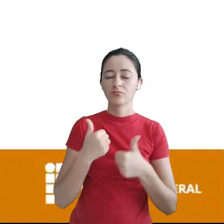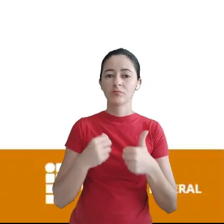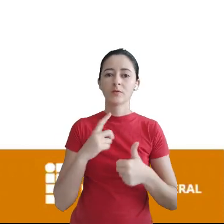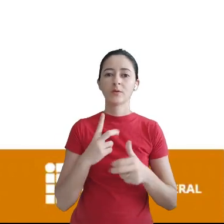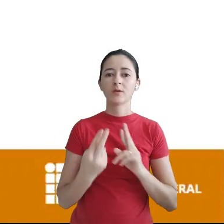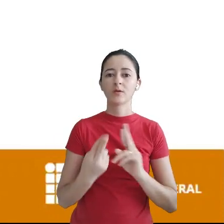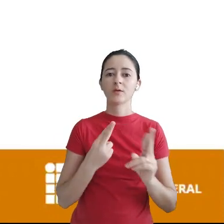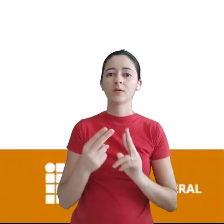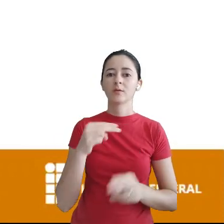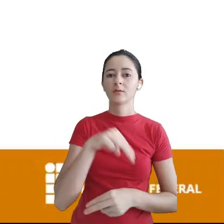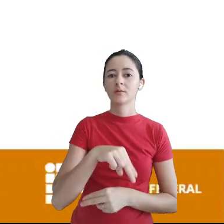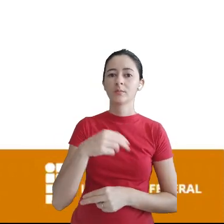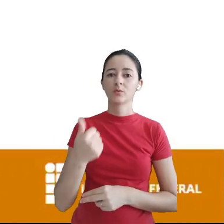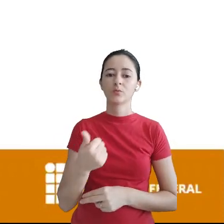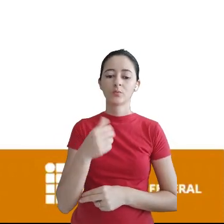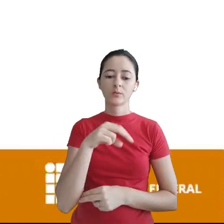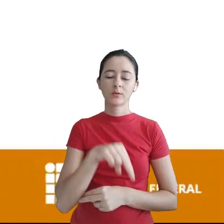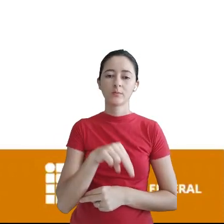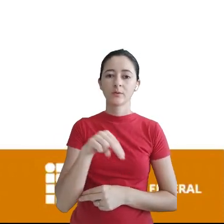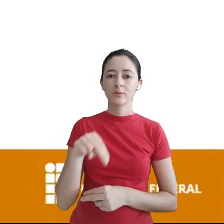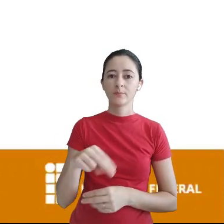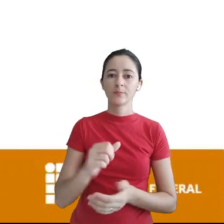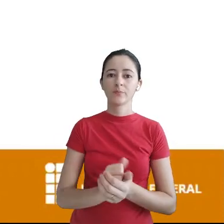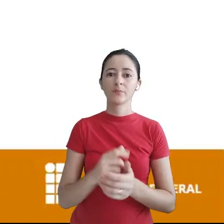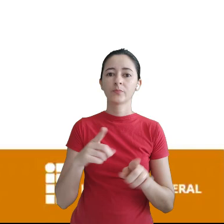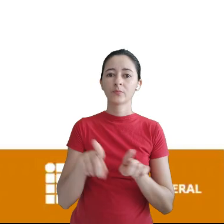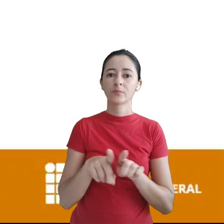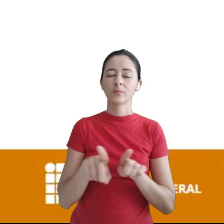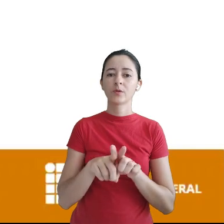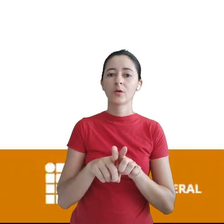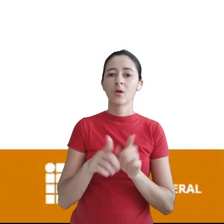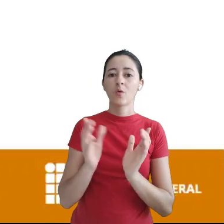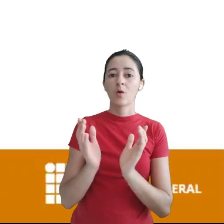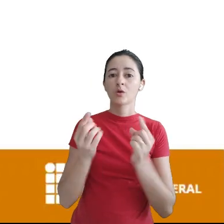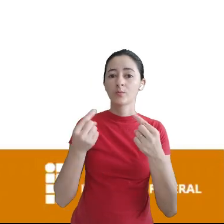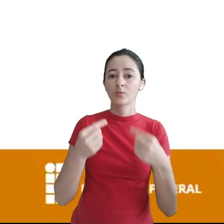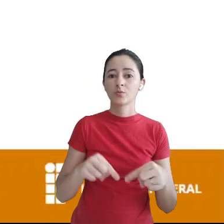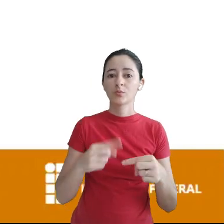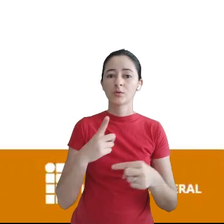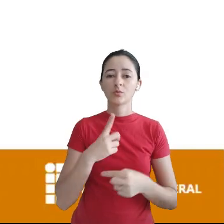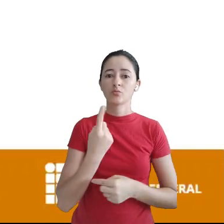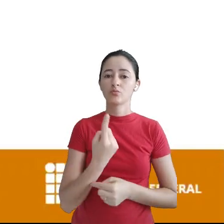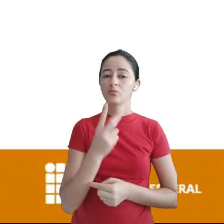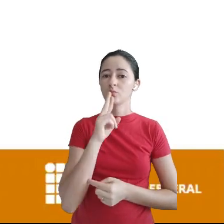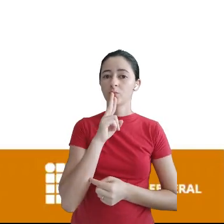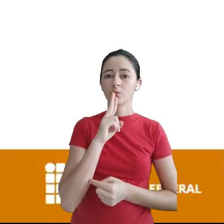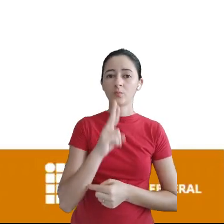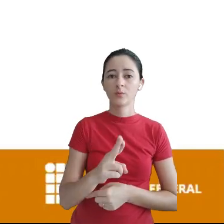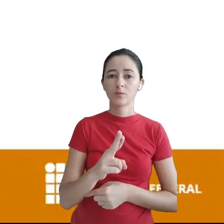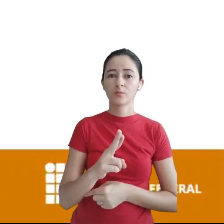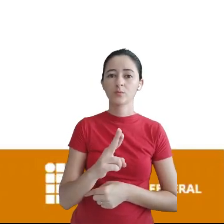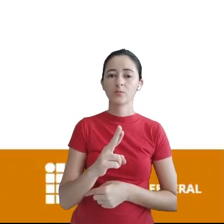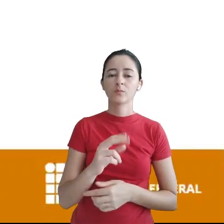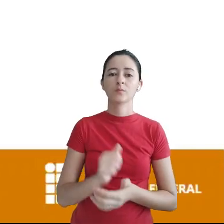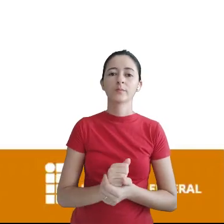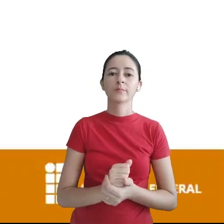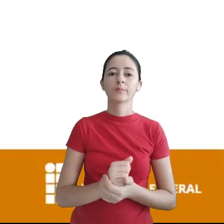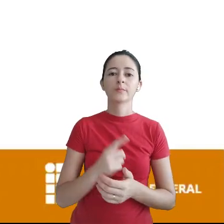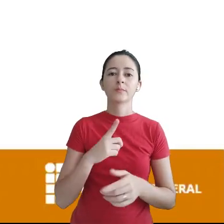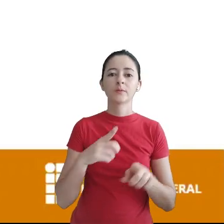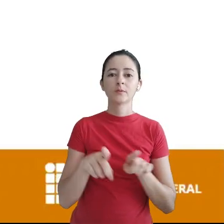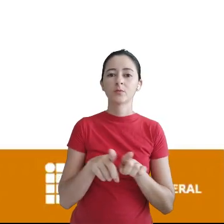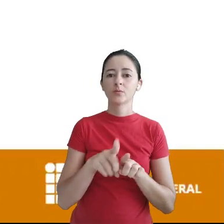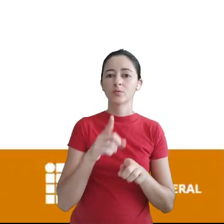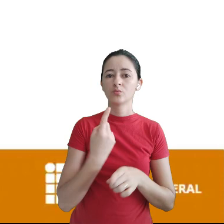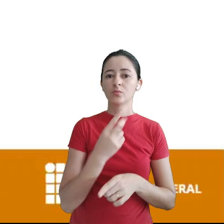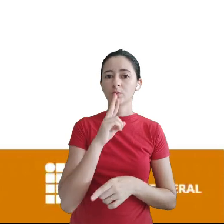seria um relacionamento em N para 1. E aqui, N para N. E uma partida está relacionada a um resultado, né? Cada partida possui